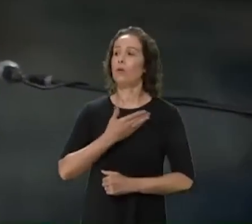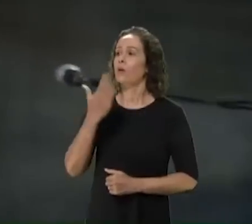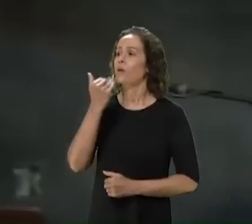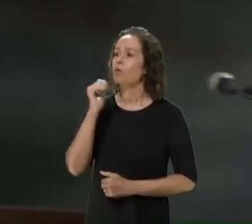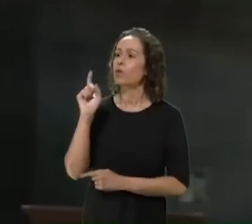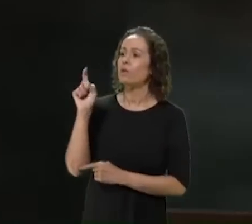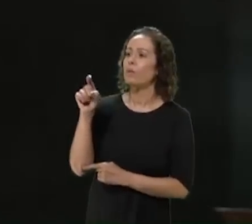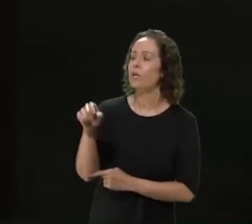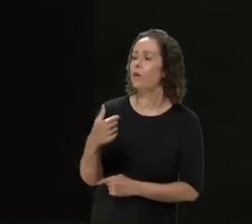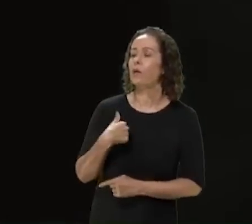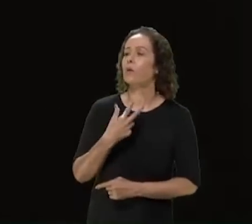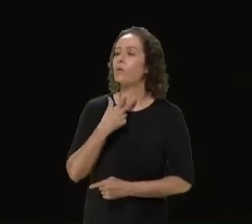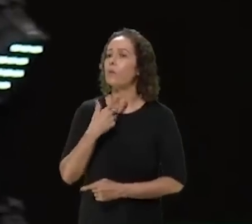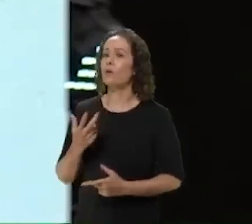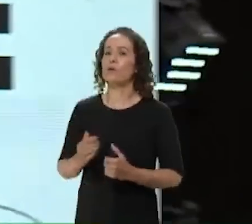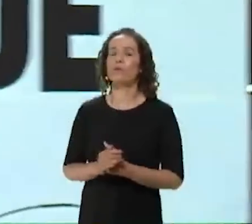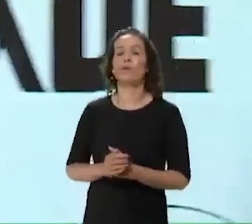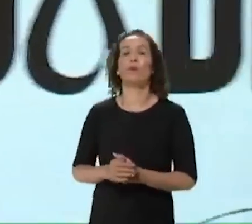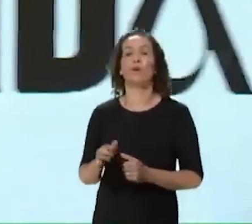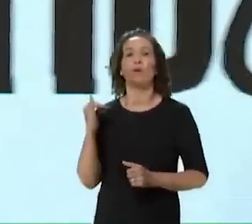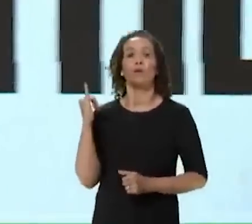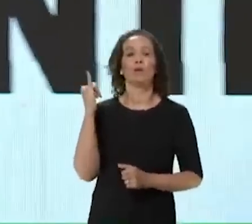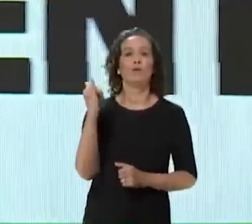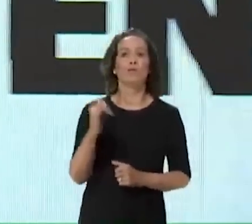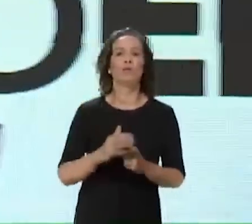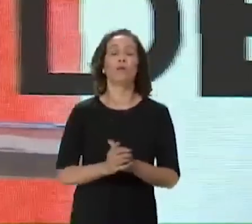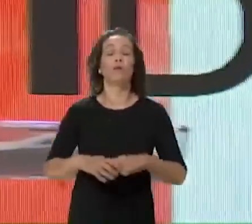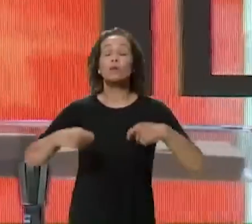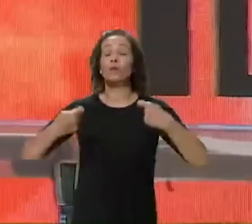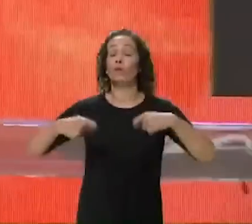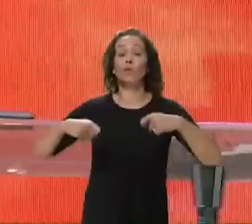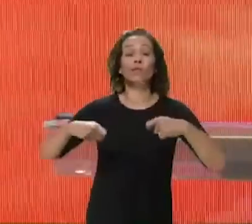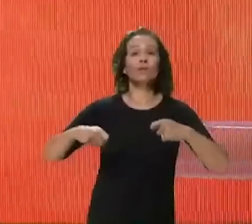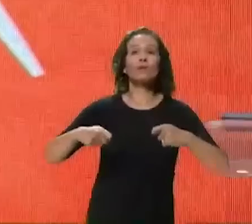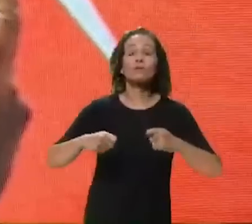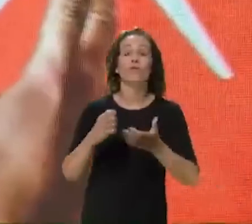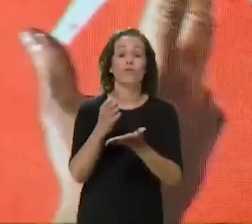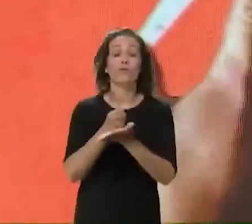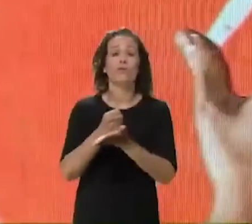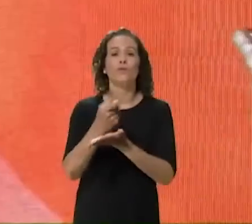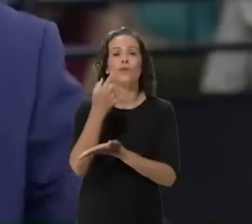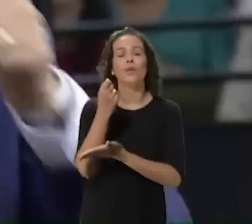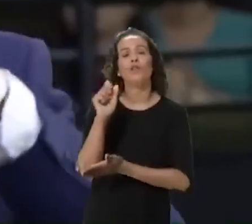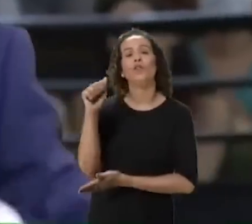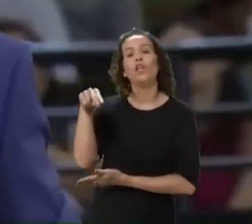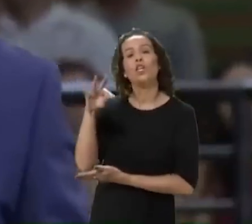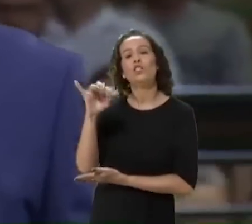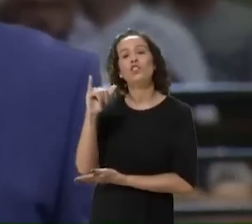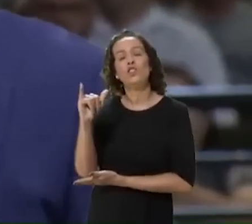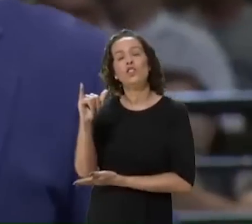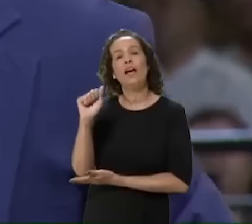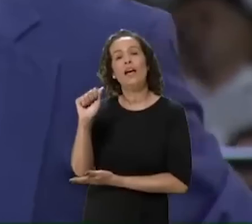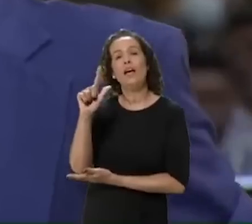te dar uma injeção, falei, não, tenta arrumar só um antialérgico. Arrumaram para mim lá um remédio, eu tomei, comecei a beber muito